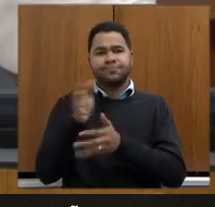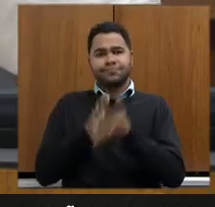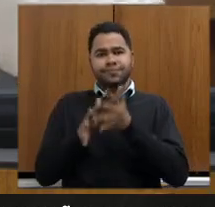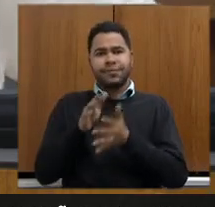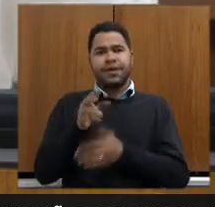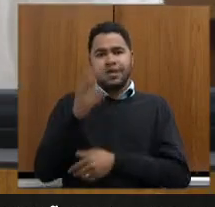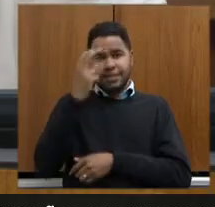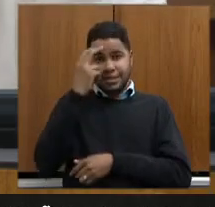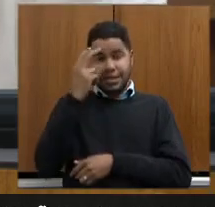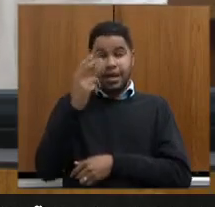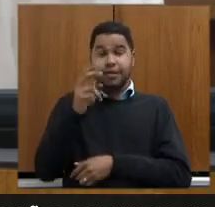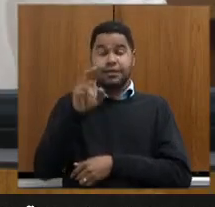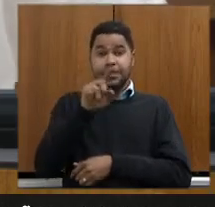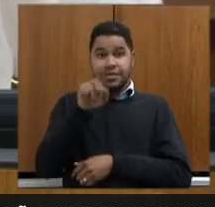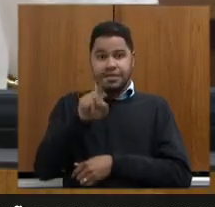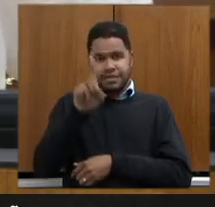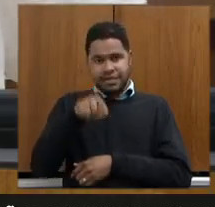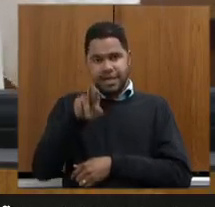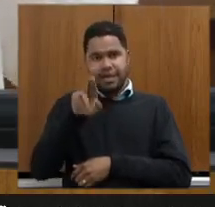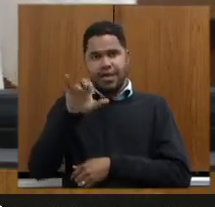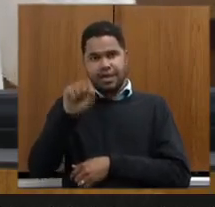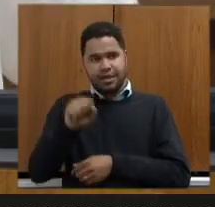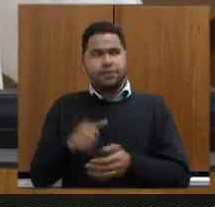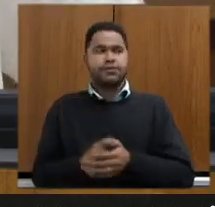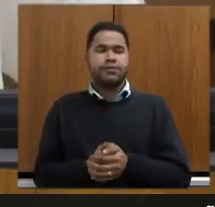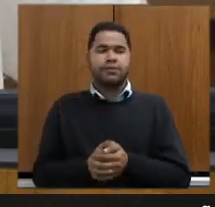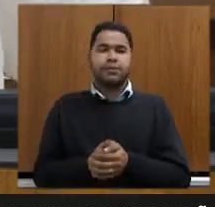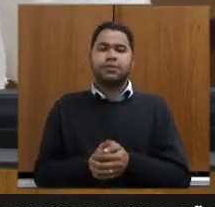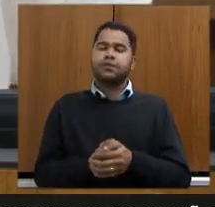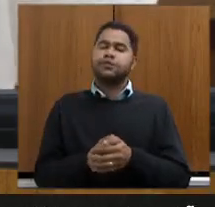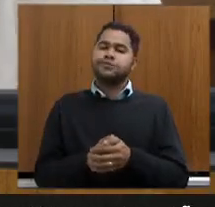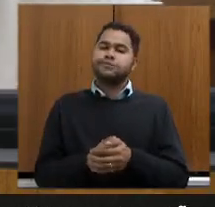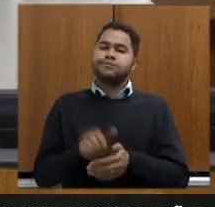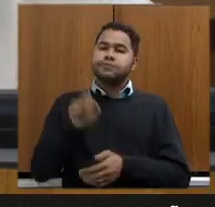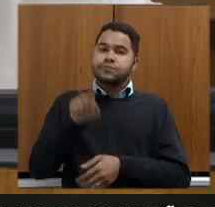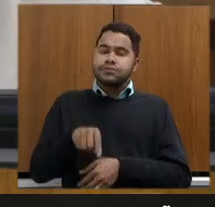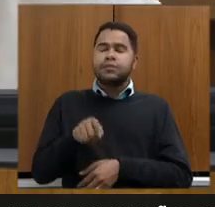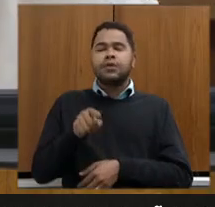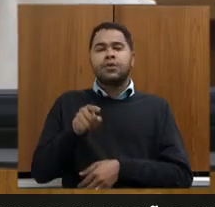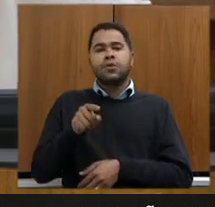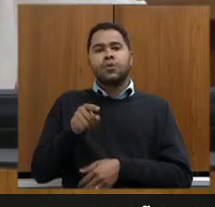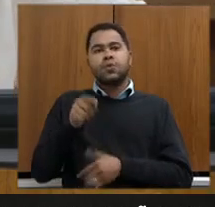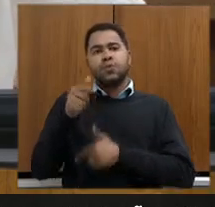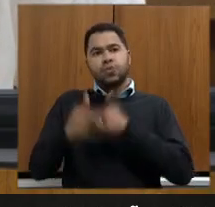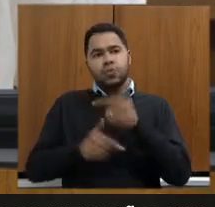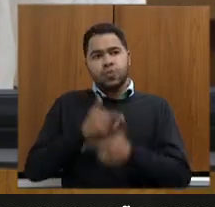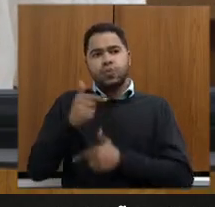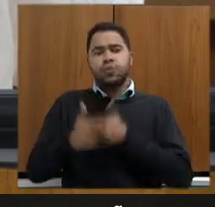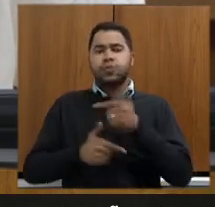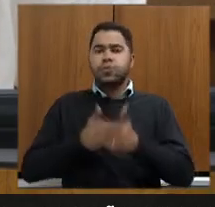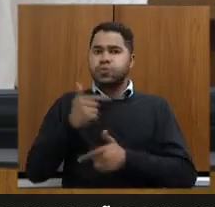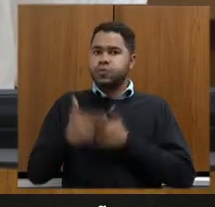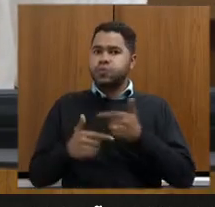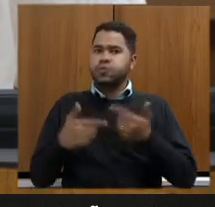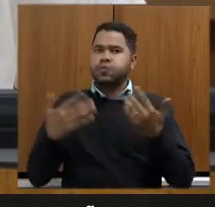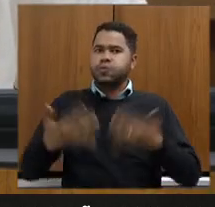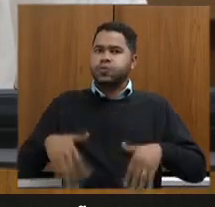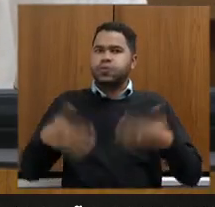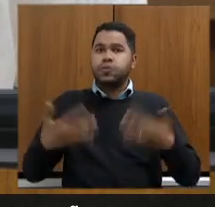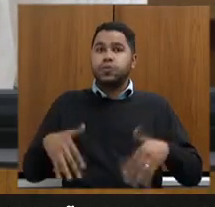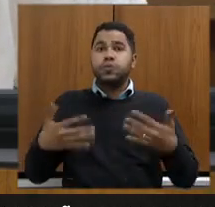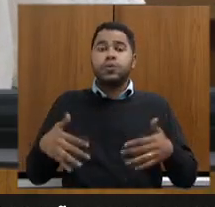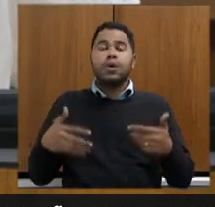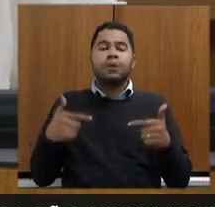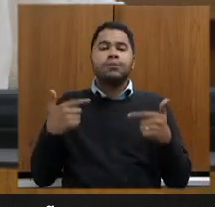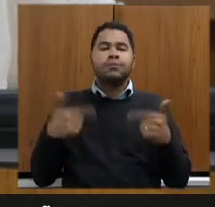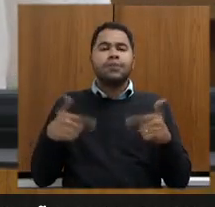deputado Zé Reis nossos vice-líderes é realmente tem sido um trabalho muito muito forte e